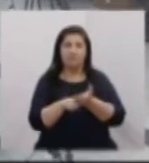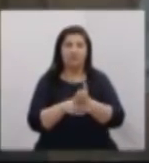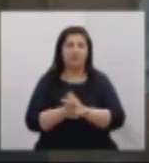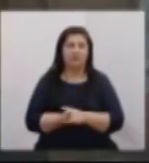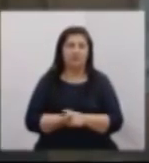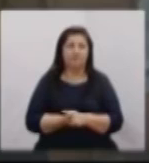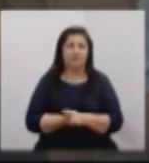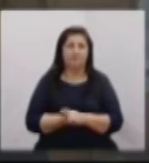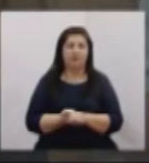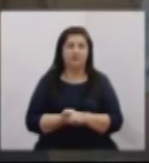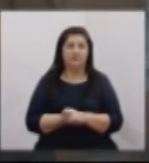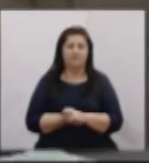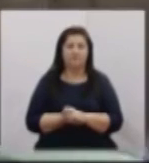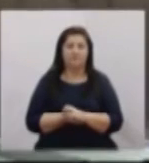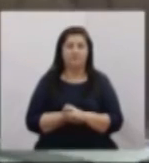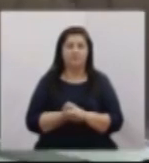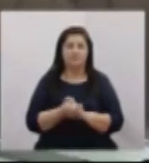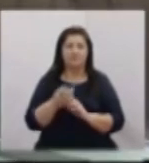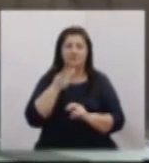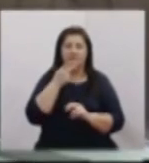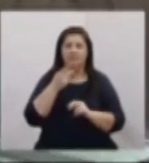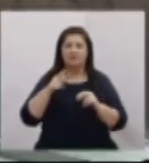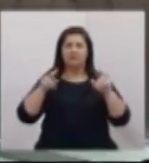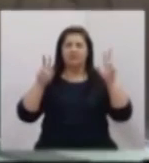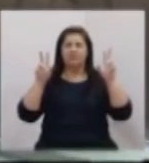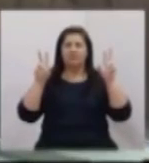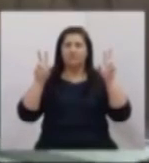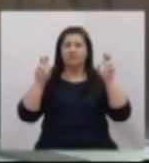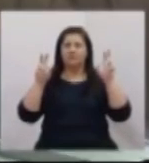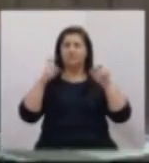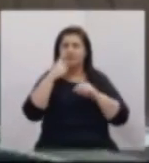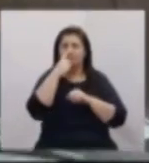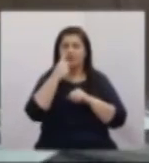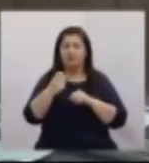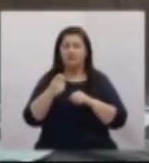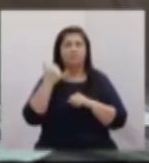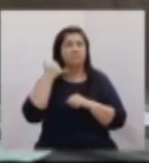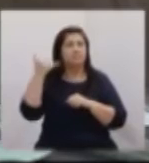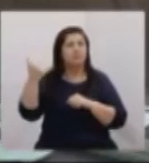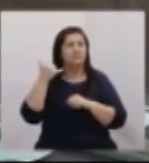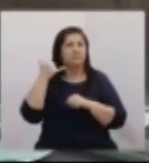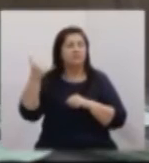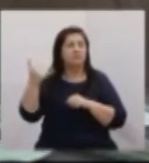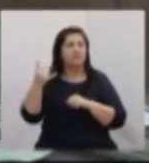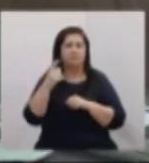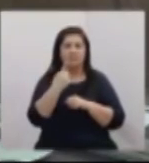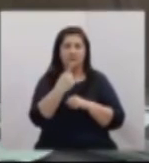Flavinho? É sobre o lixo, né? Que está jogado, tem uma placa que está escrito lá, ligue 153, Guarda